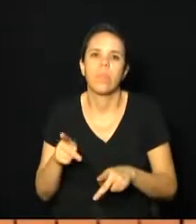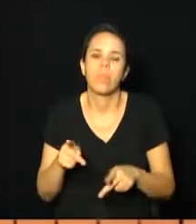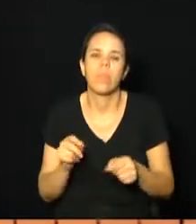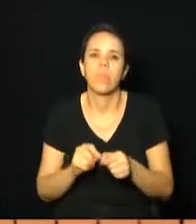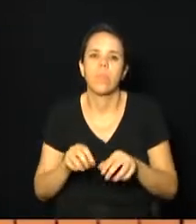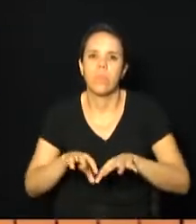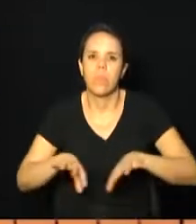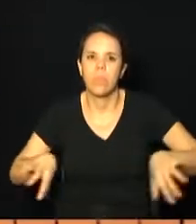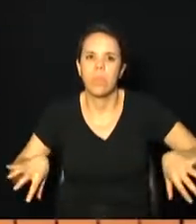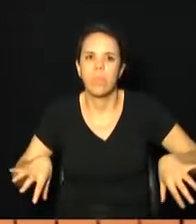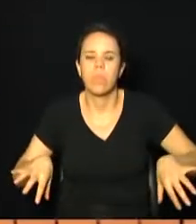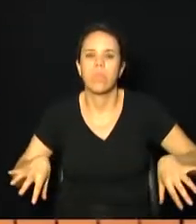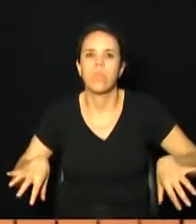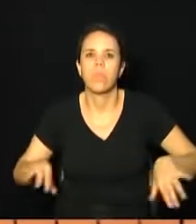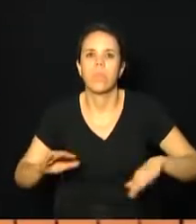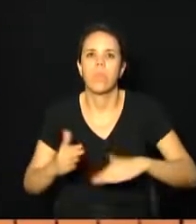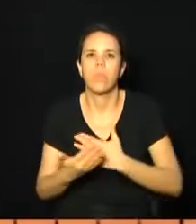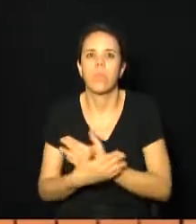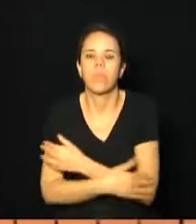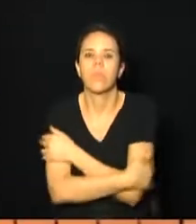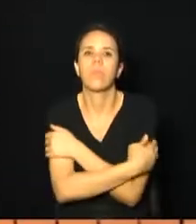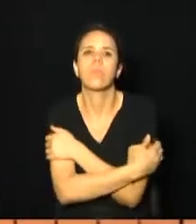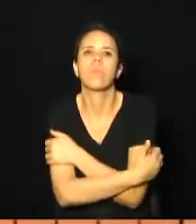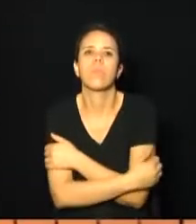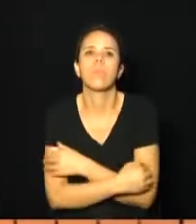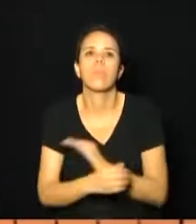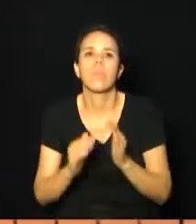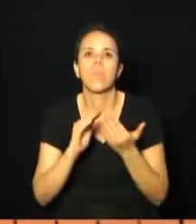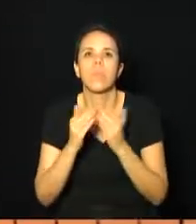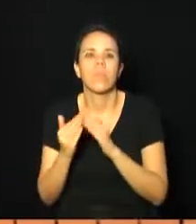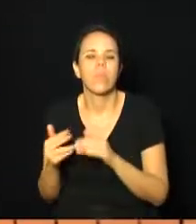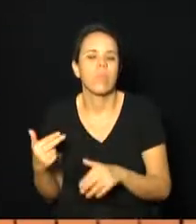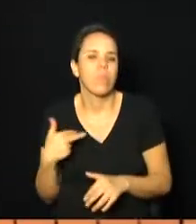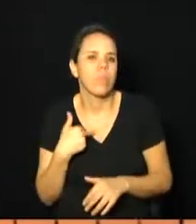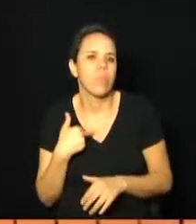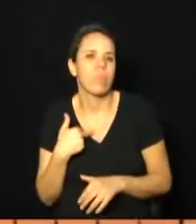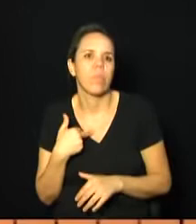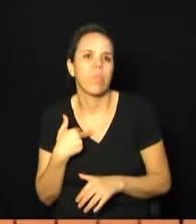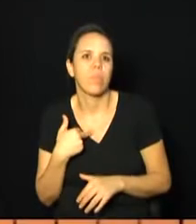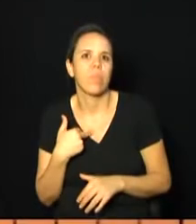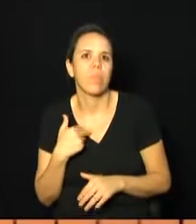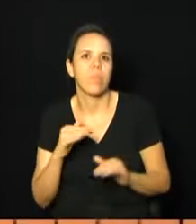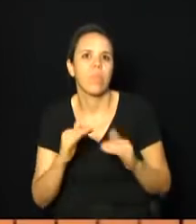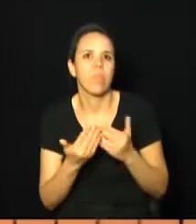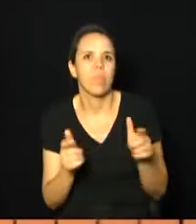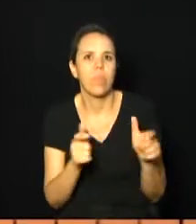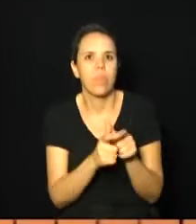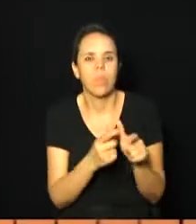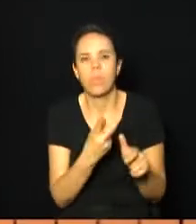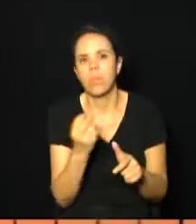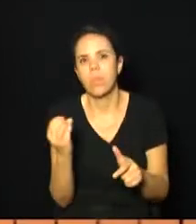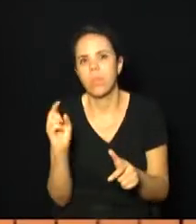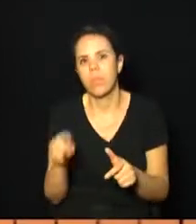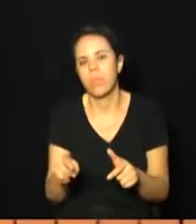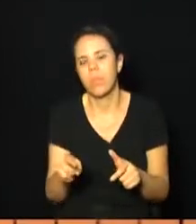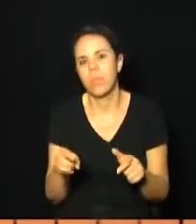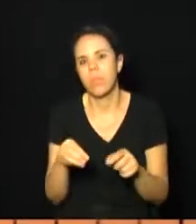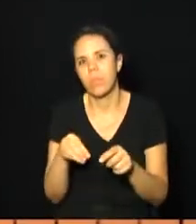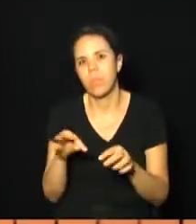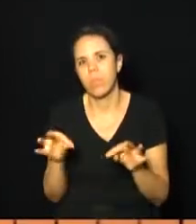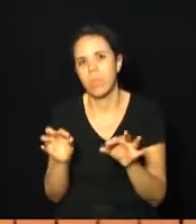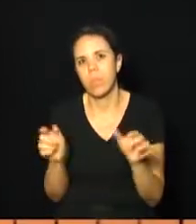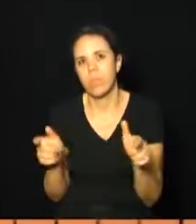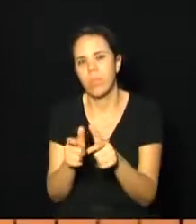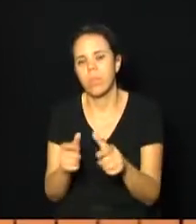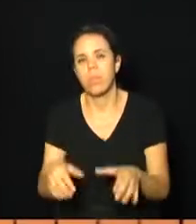faz divisão de gleba ilegal, que já não pode, uma gleba, acho que, se eu não me engano, menor que 20 mil metros,